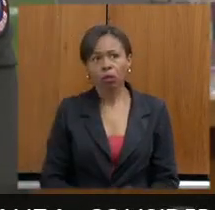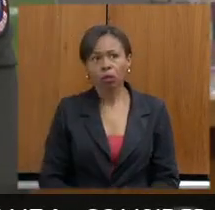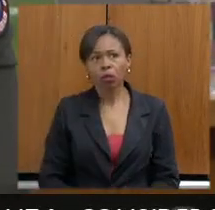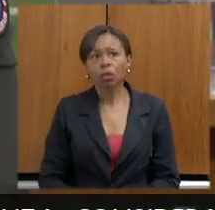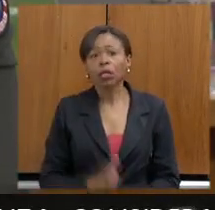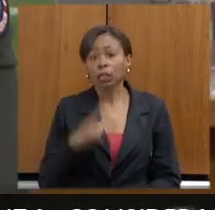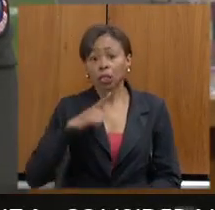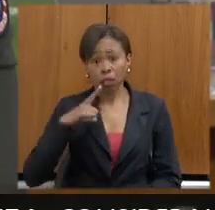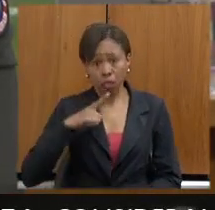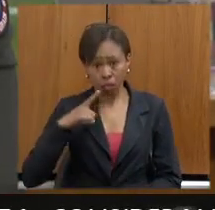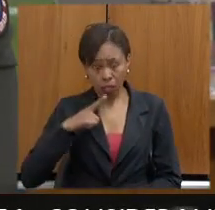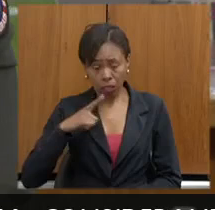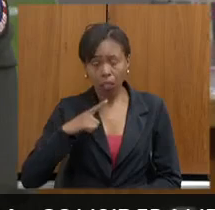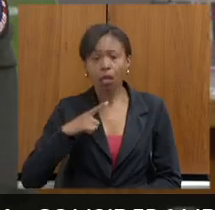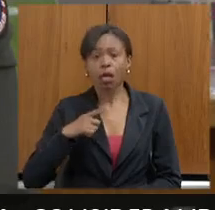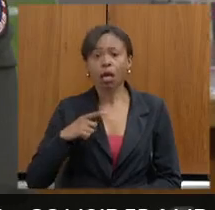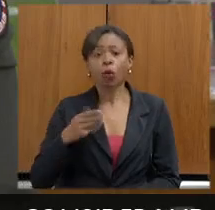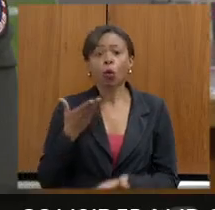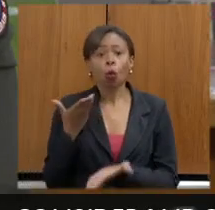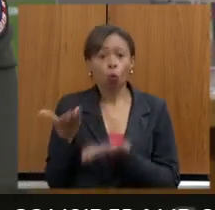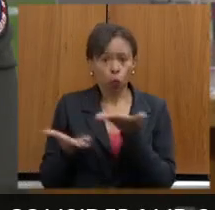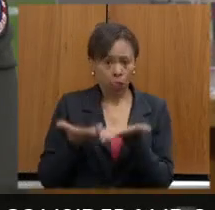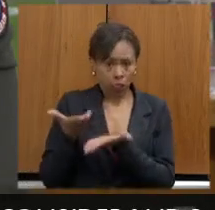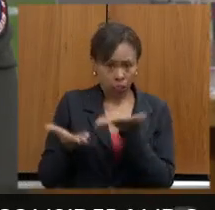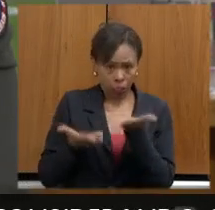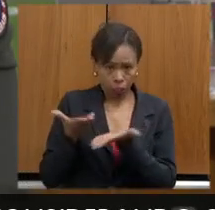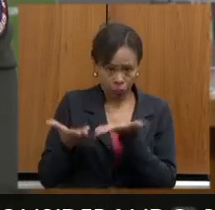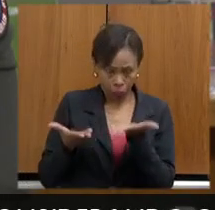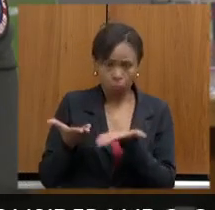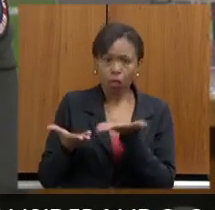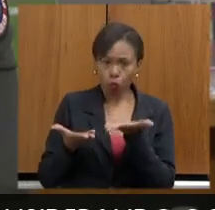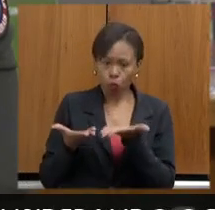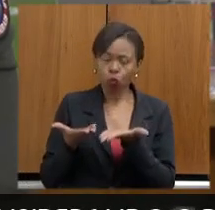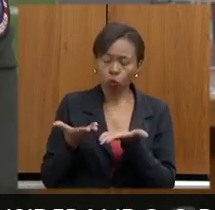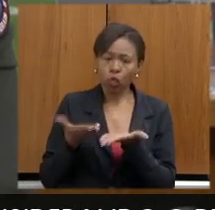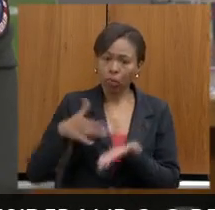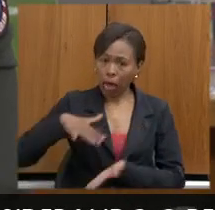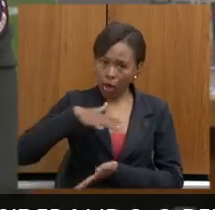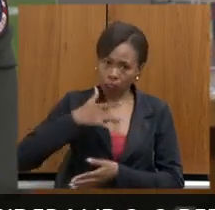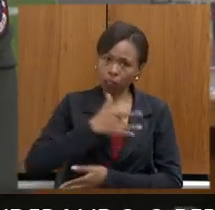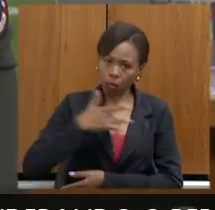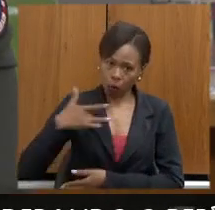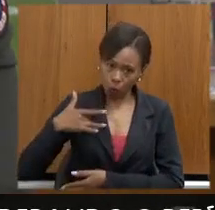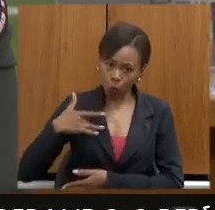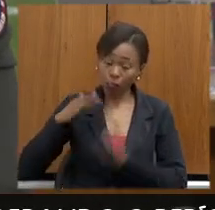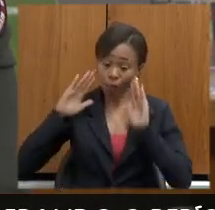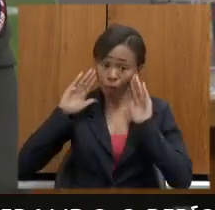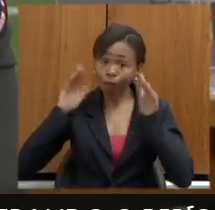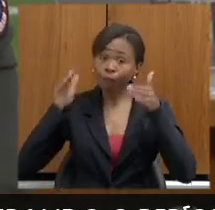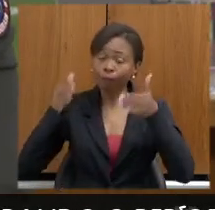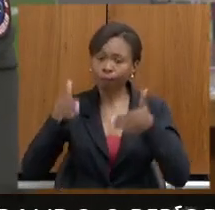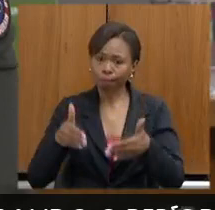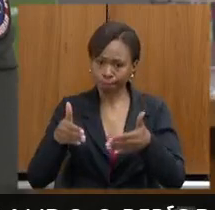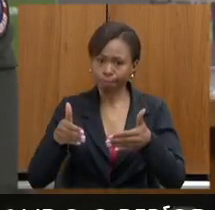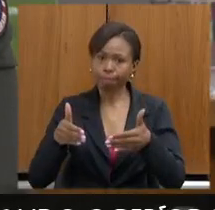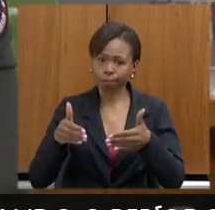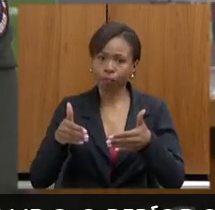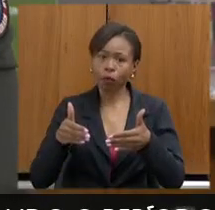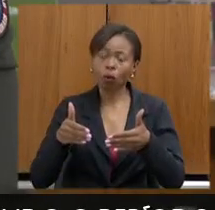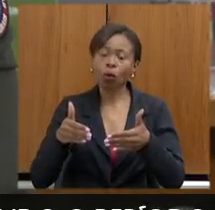do acompanhamento que nós temos por parte do nosso serviço de saúde voltado especificamente